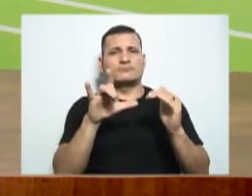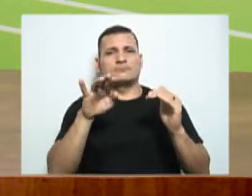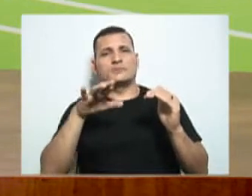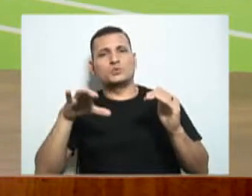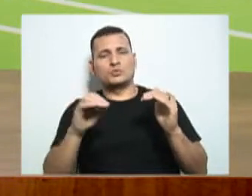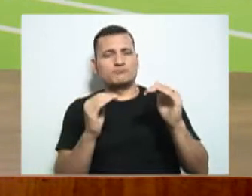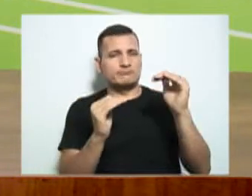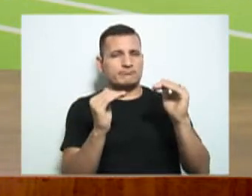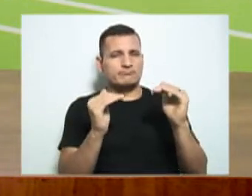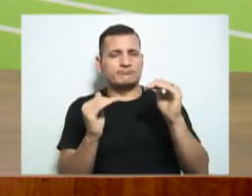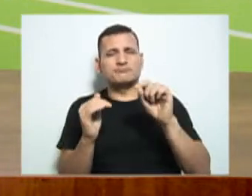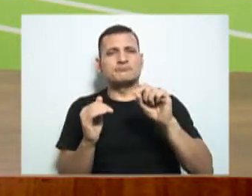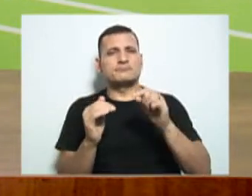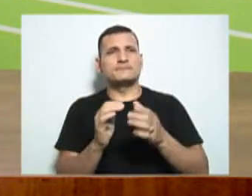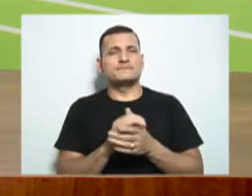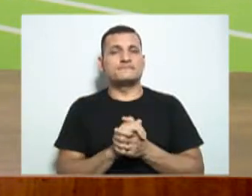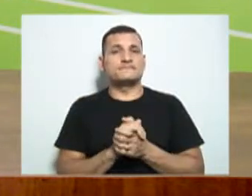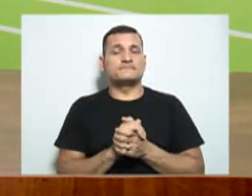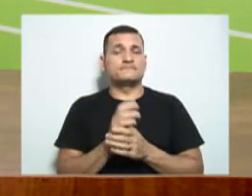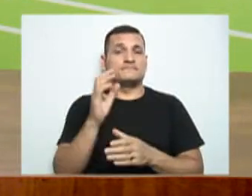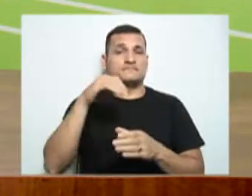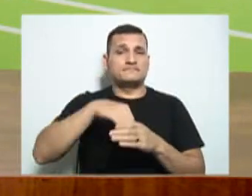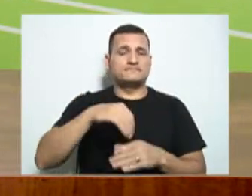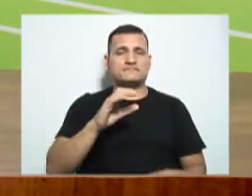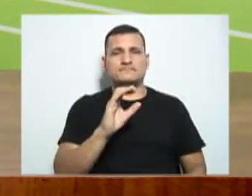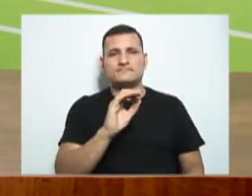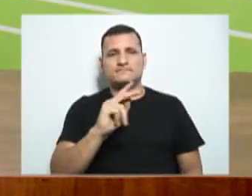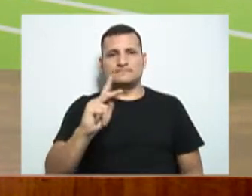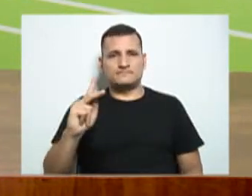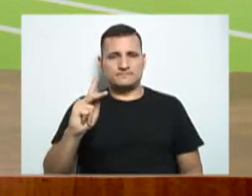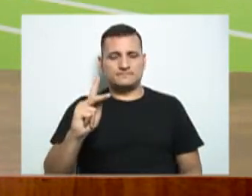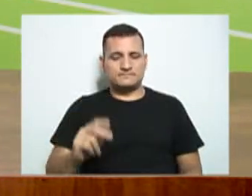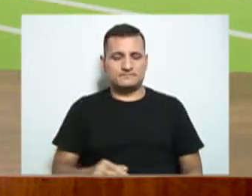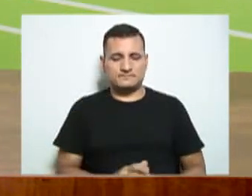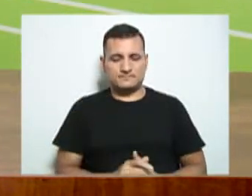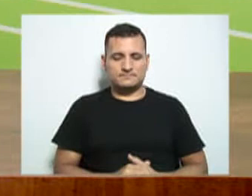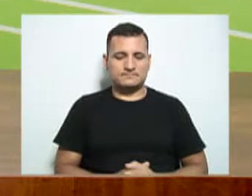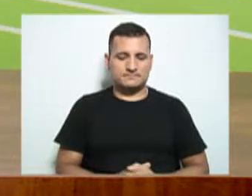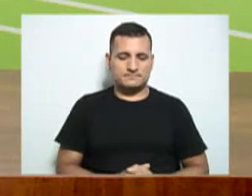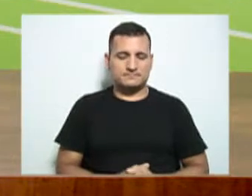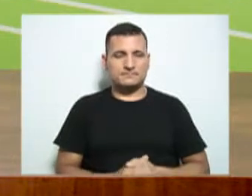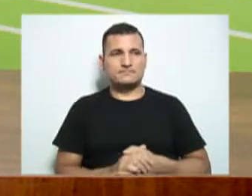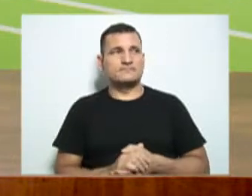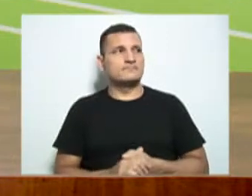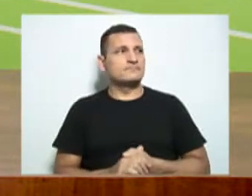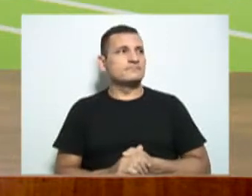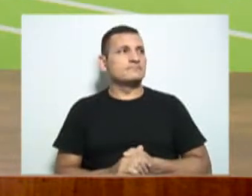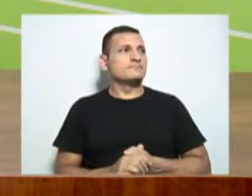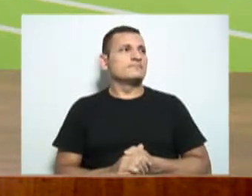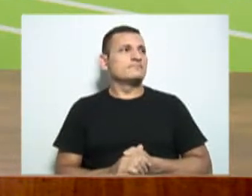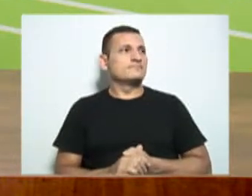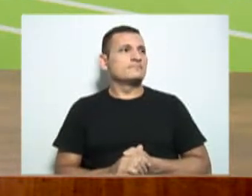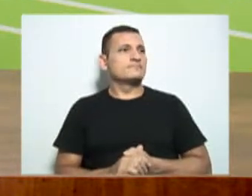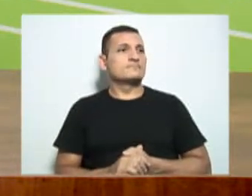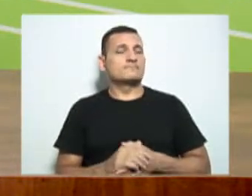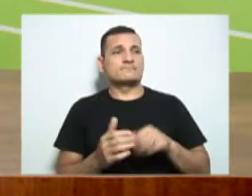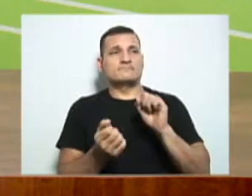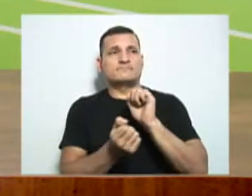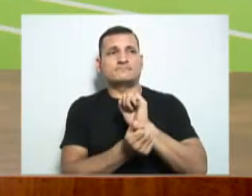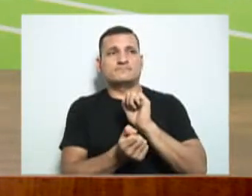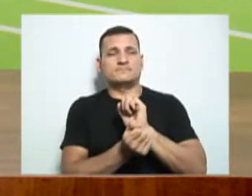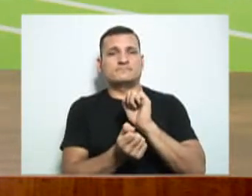equilíbrio dentro de uma cooperativa? O que seria isso? Vamos lá, alunos. Estamos